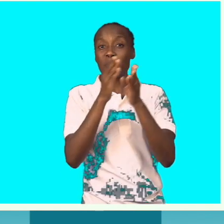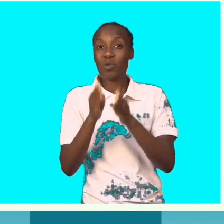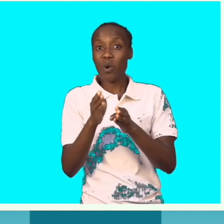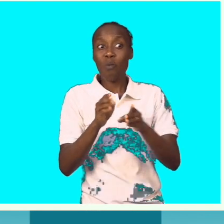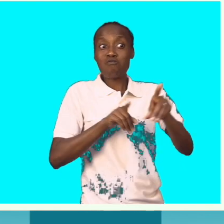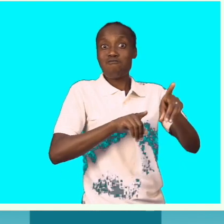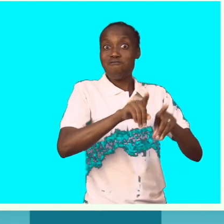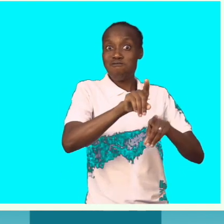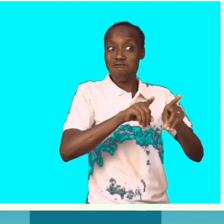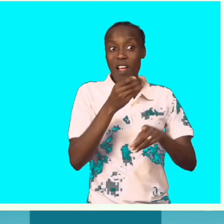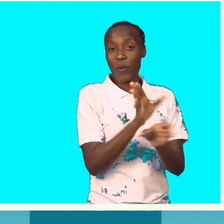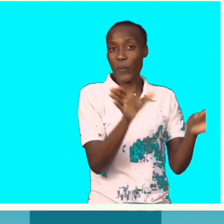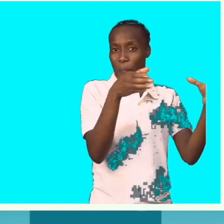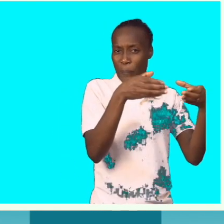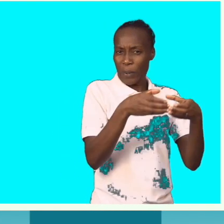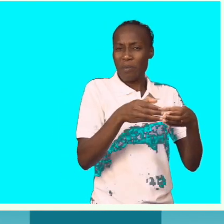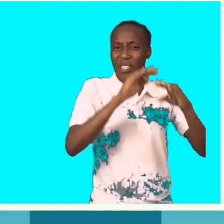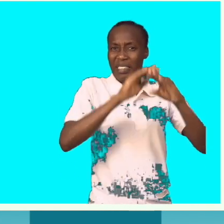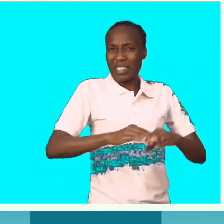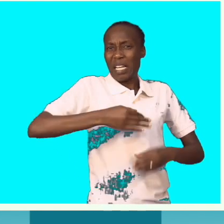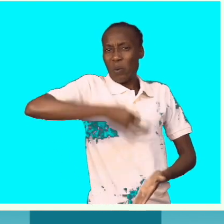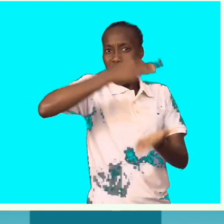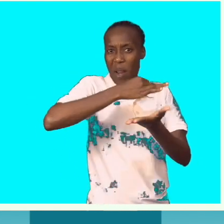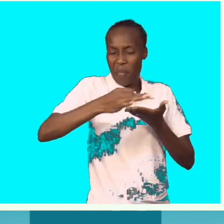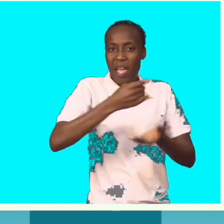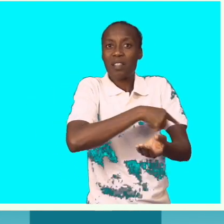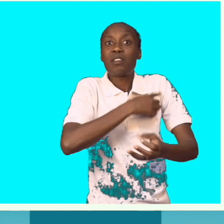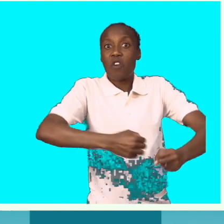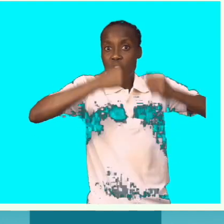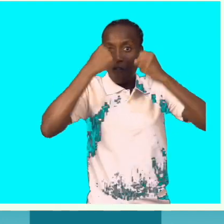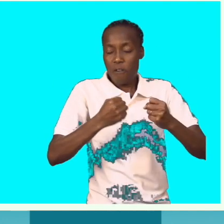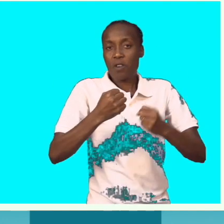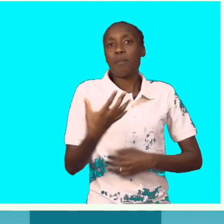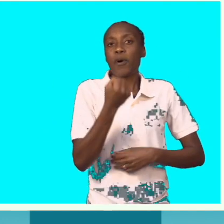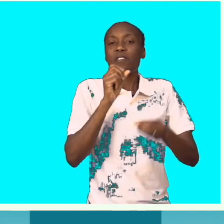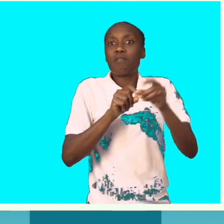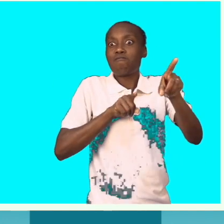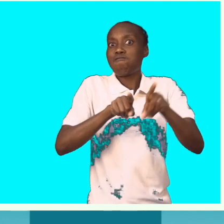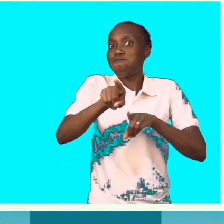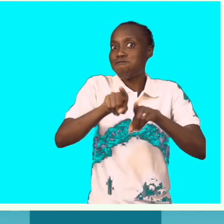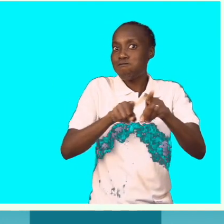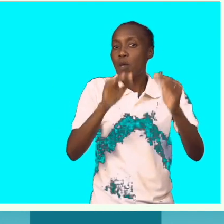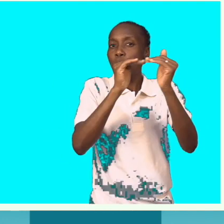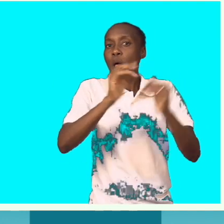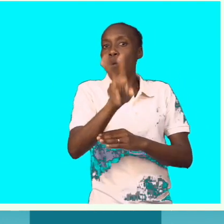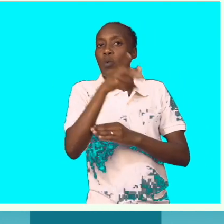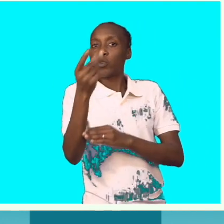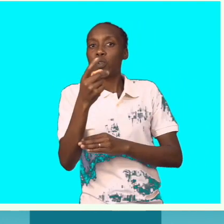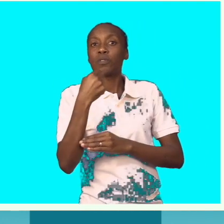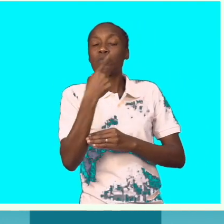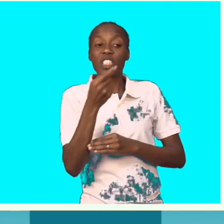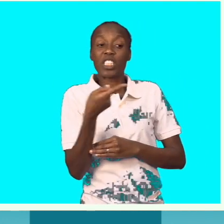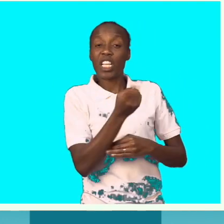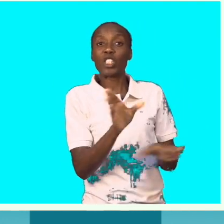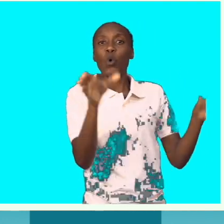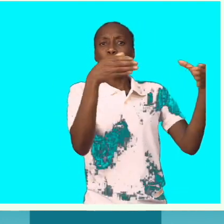potenciar o jogador, ir lá com os jogadores com qualidade, que esses jogadores possam um milhão de igual com os outros, sem